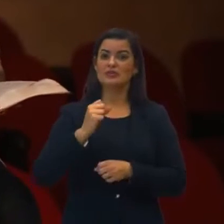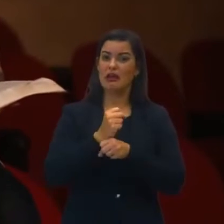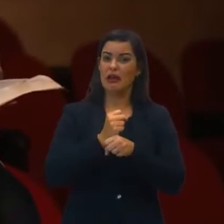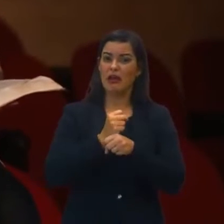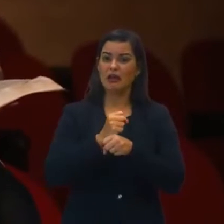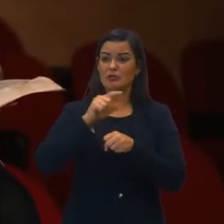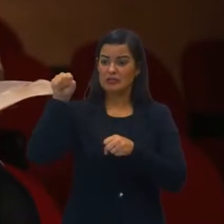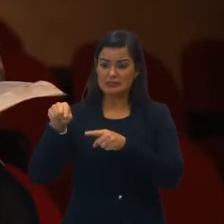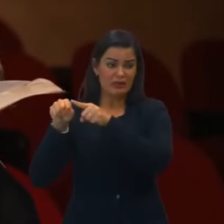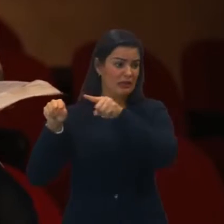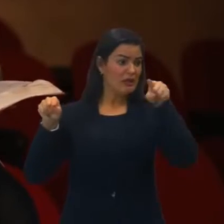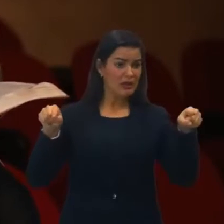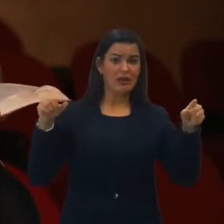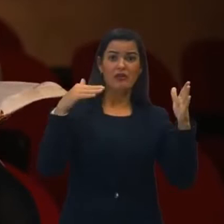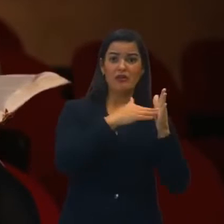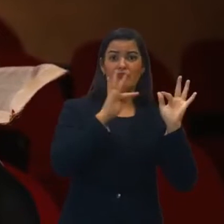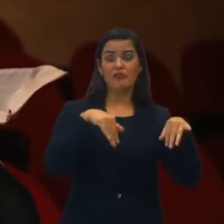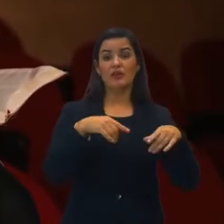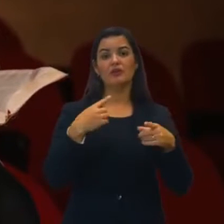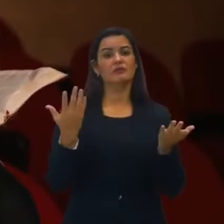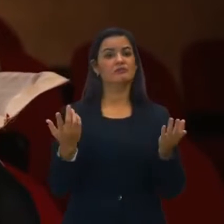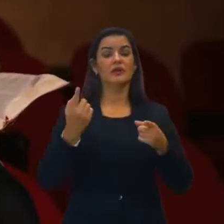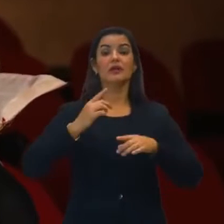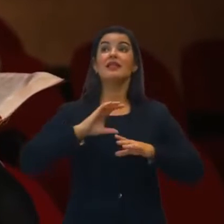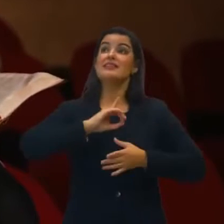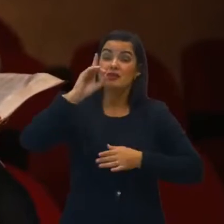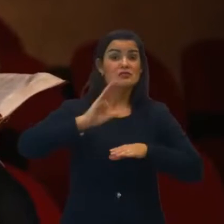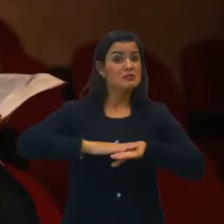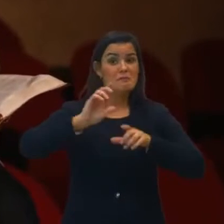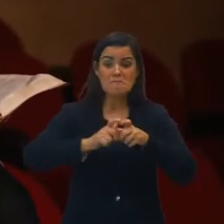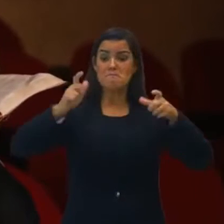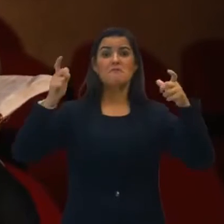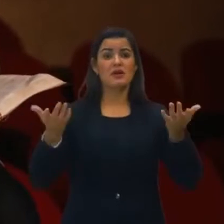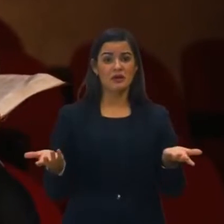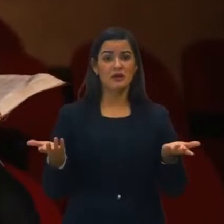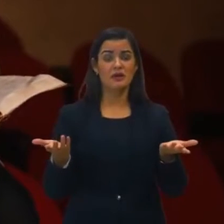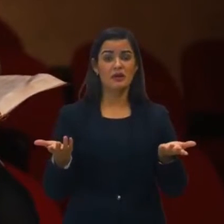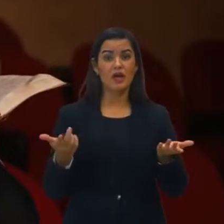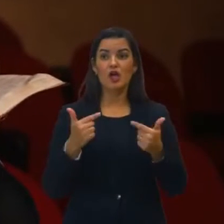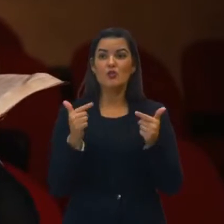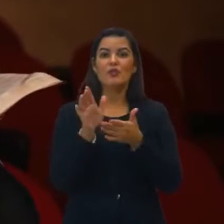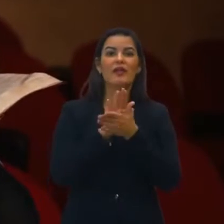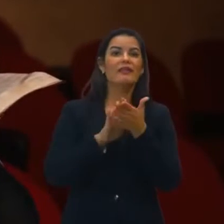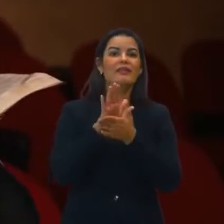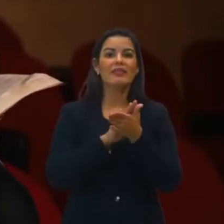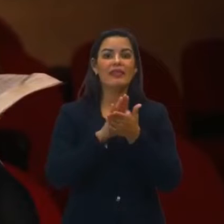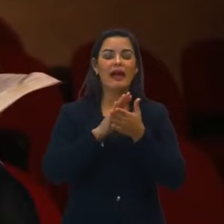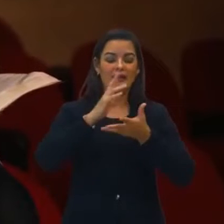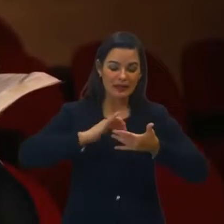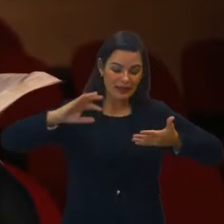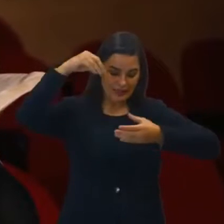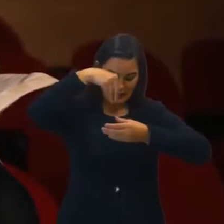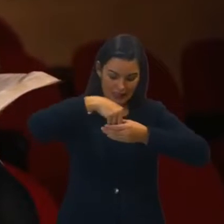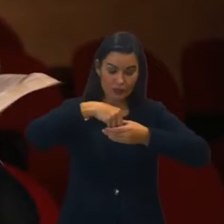deste universo. Pois Deus é maior que o universo. Não há um centímetro dele em que Deus não possa dizer: isso aqui é meu, eu criei isso aqui,